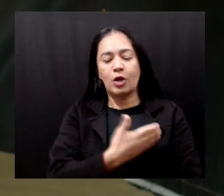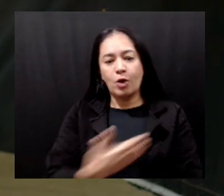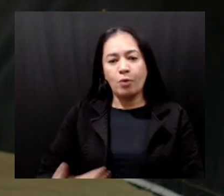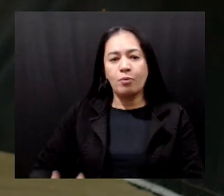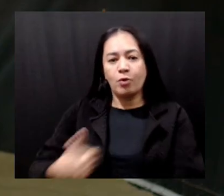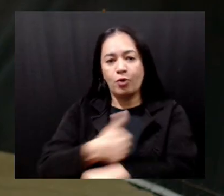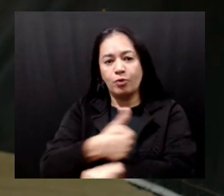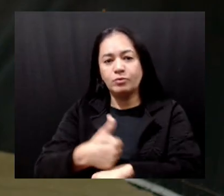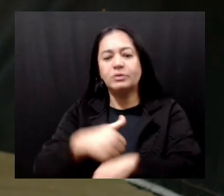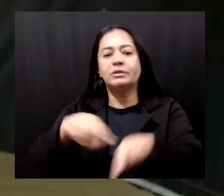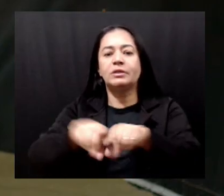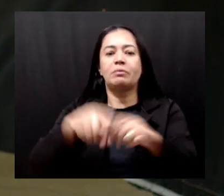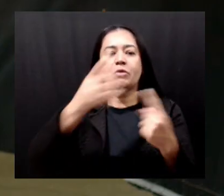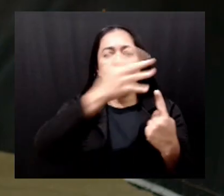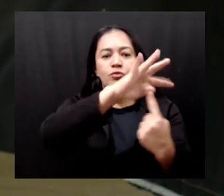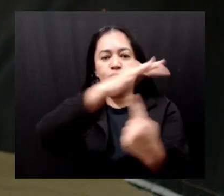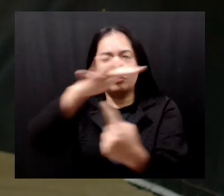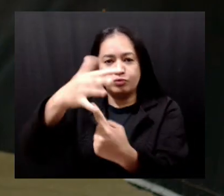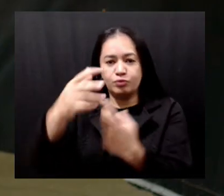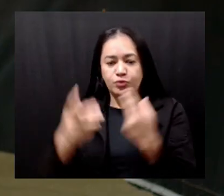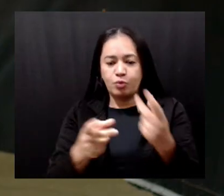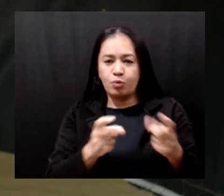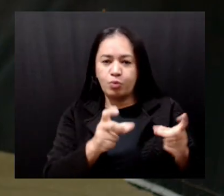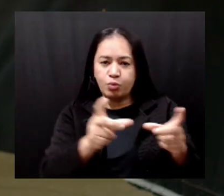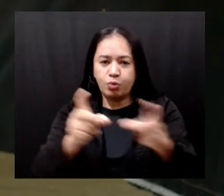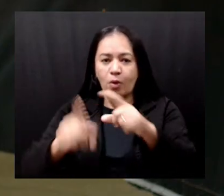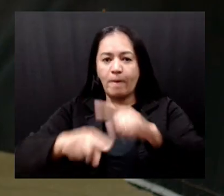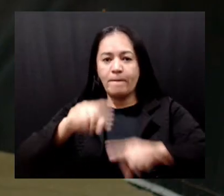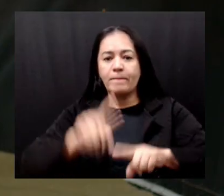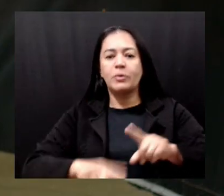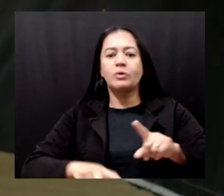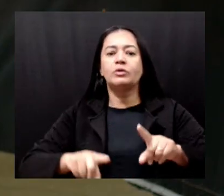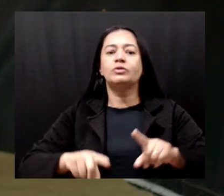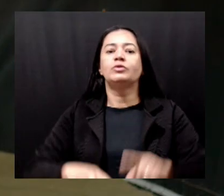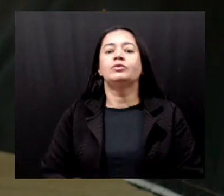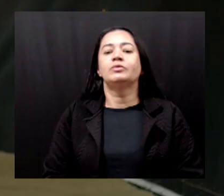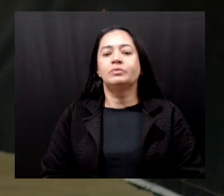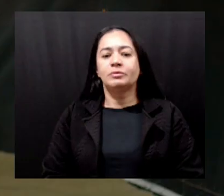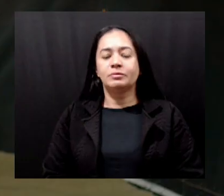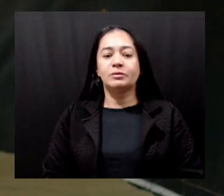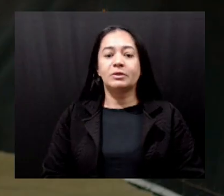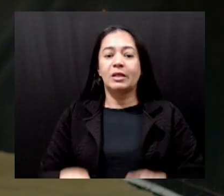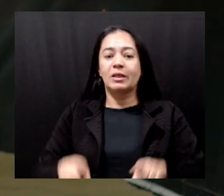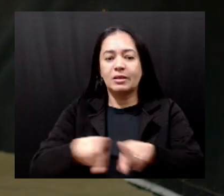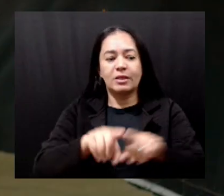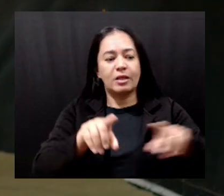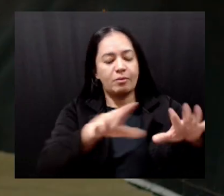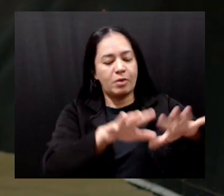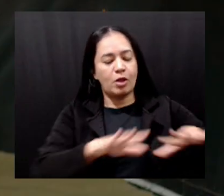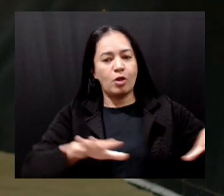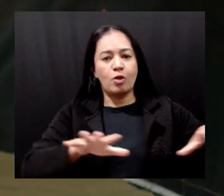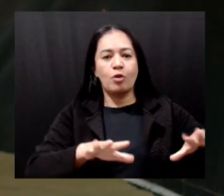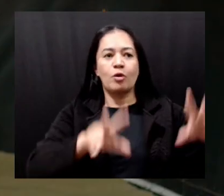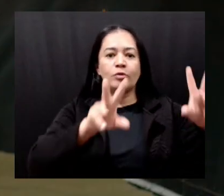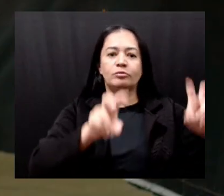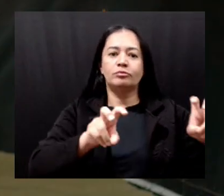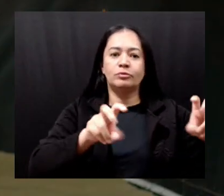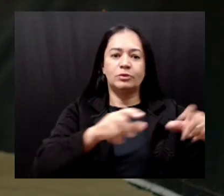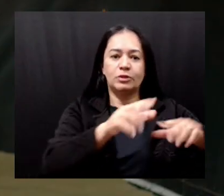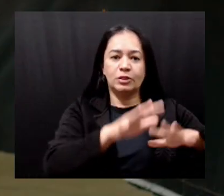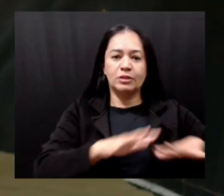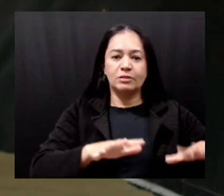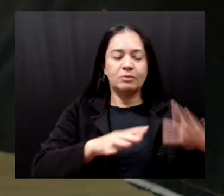com estandes, comercializando produtos à pronta entrega. Haverá áreas temáticas, viu, como o Espaço Inspiração, o Espaço